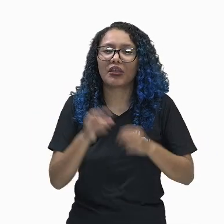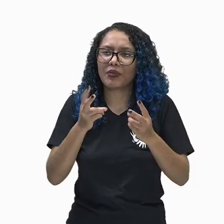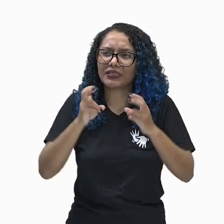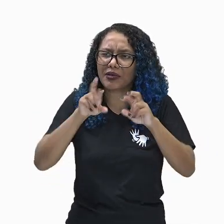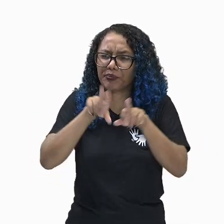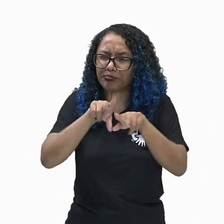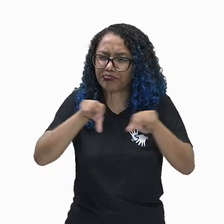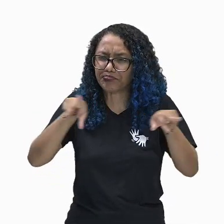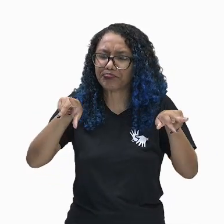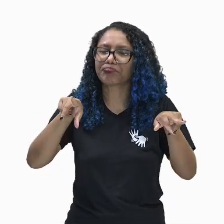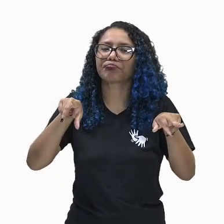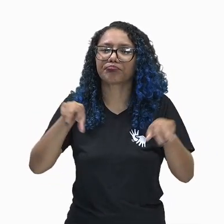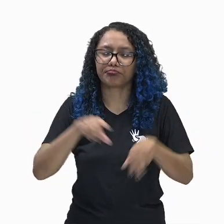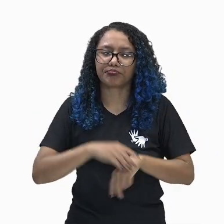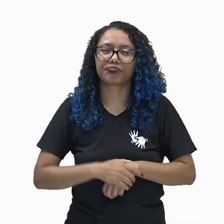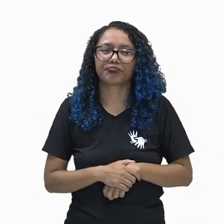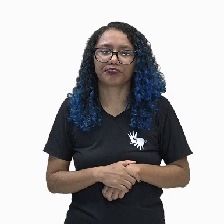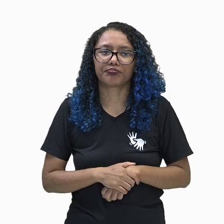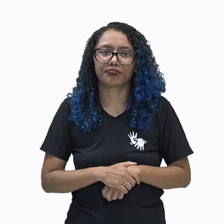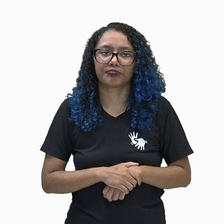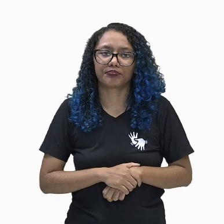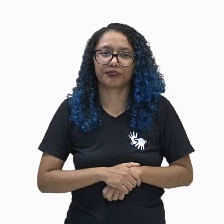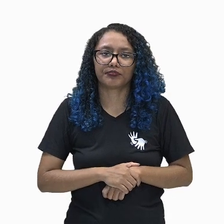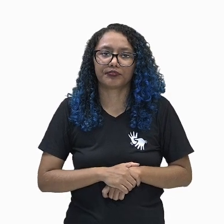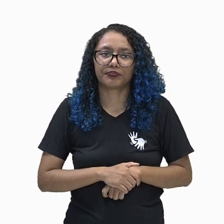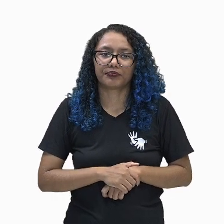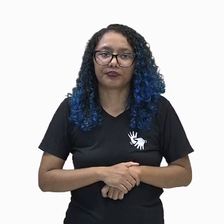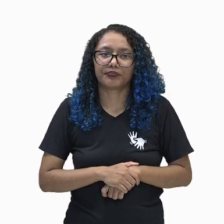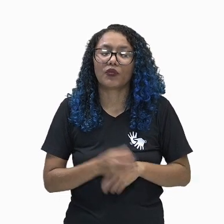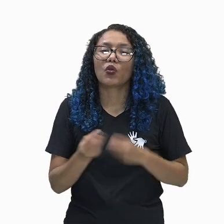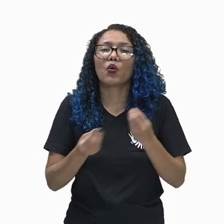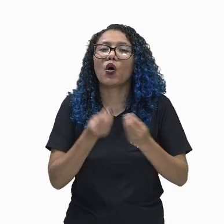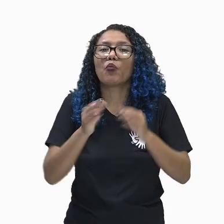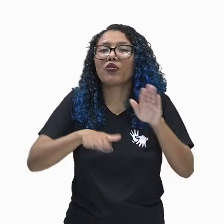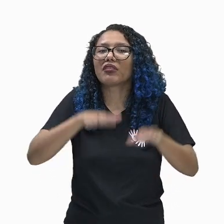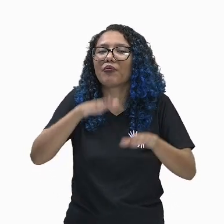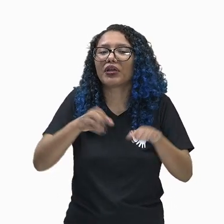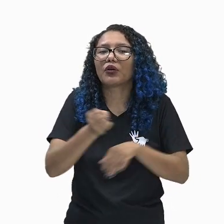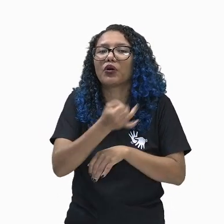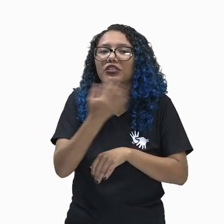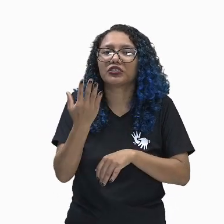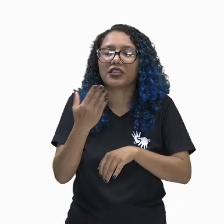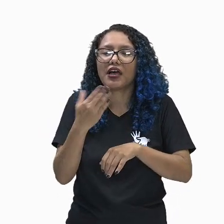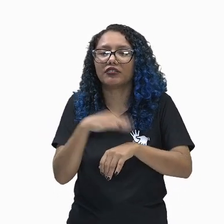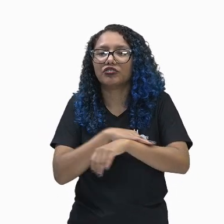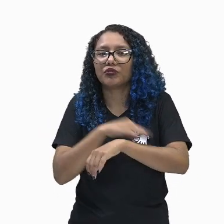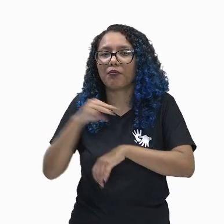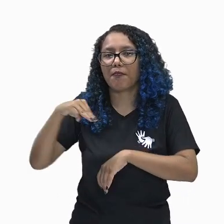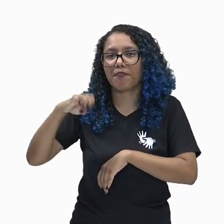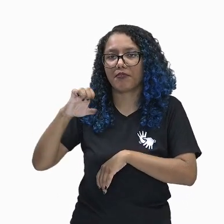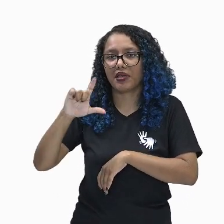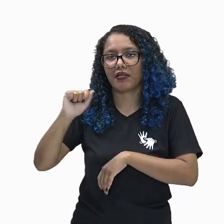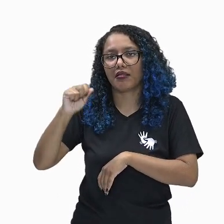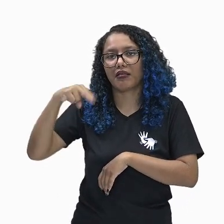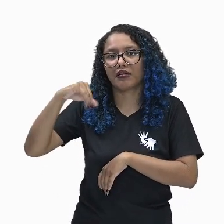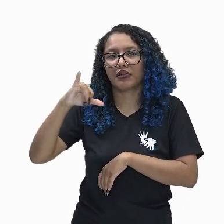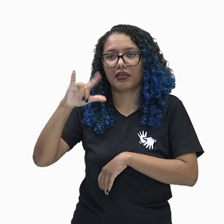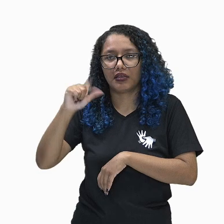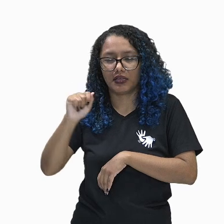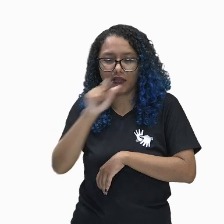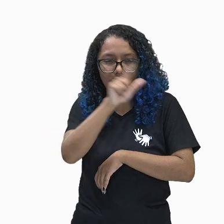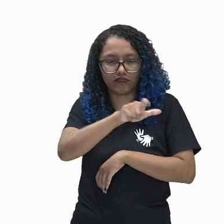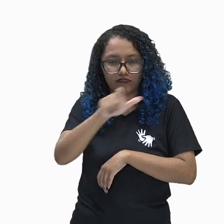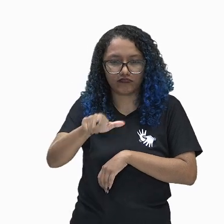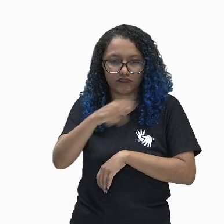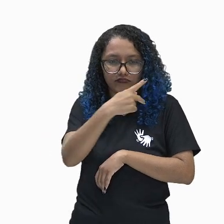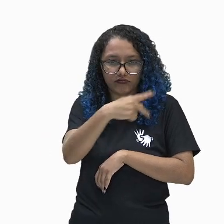está sendo exemplificado pela quantidade de melanina que é produzida por cada indivíduo. E essas características